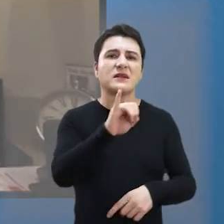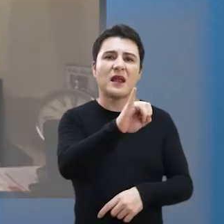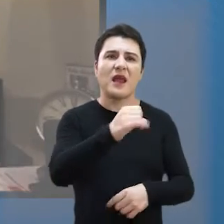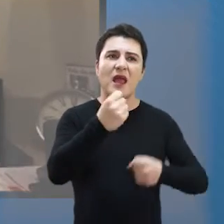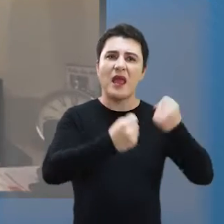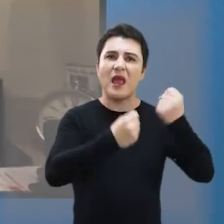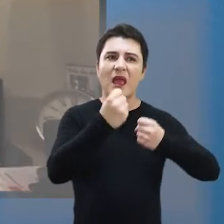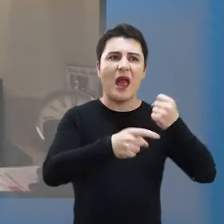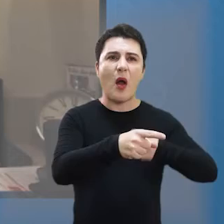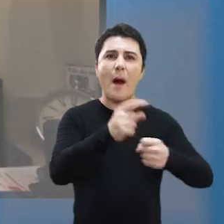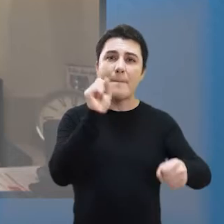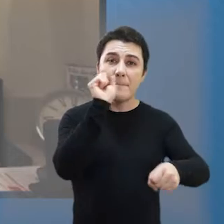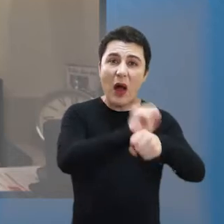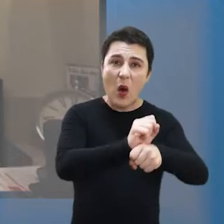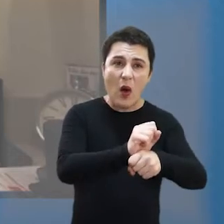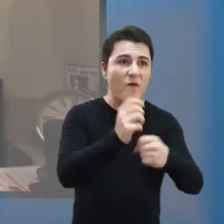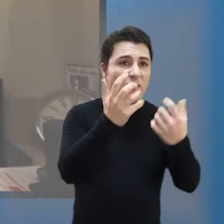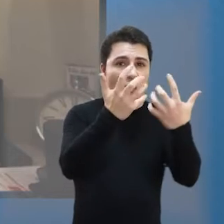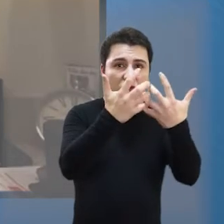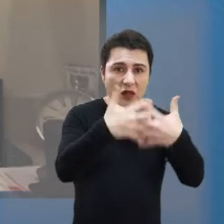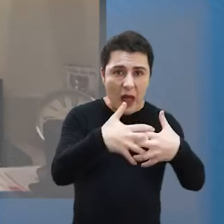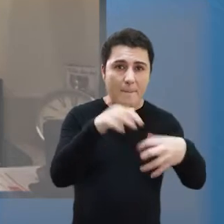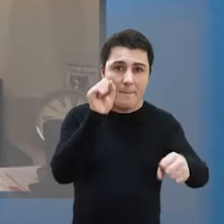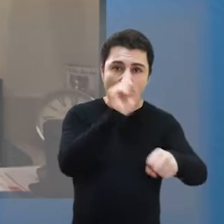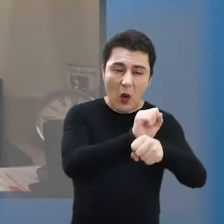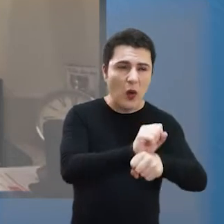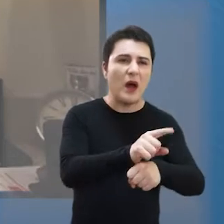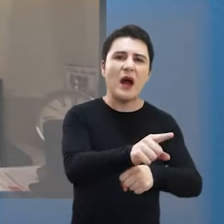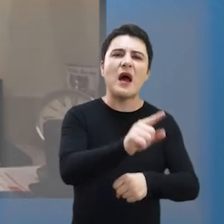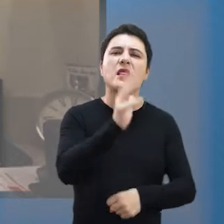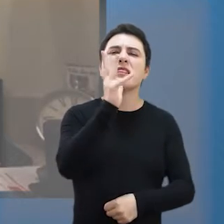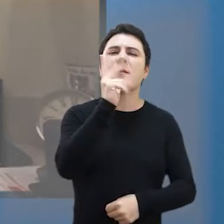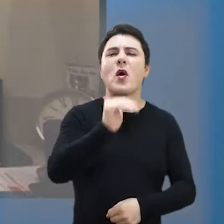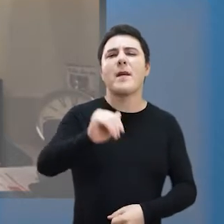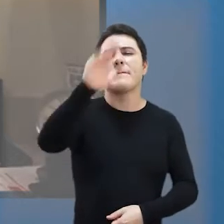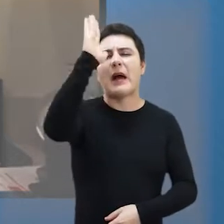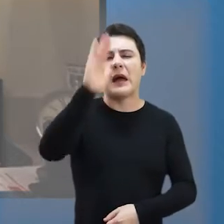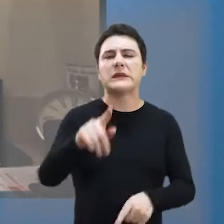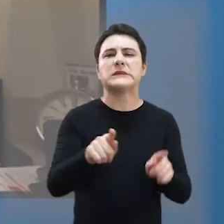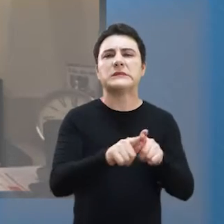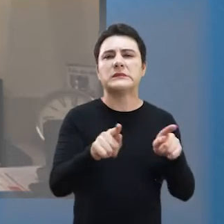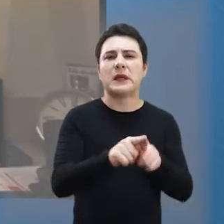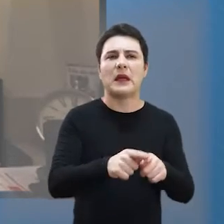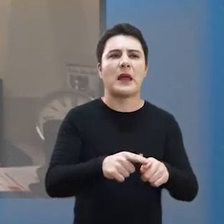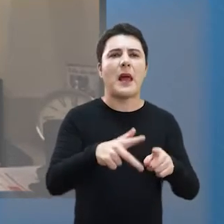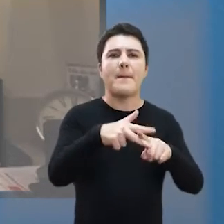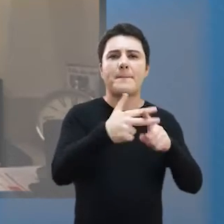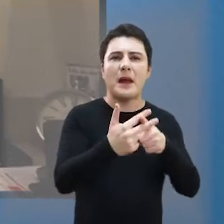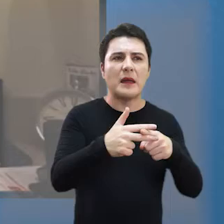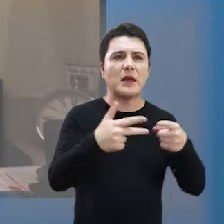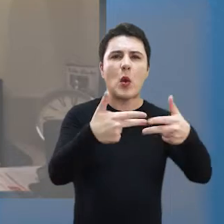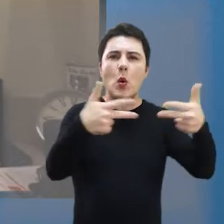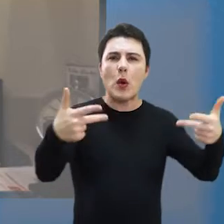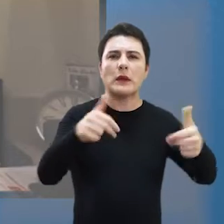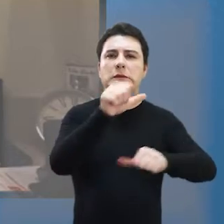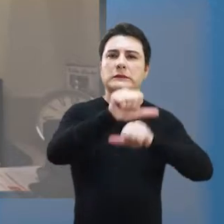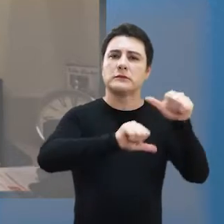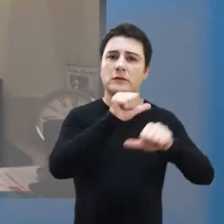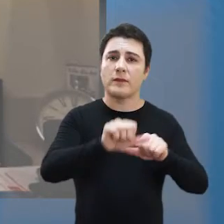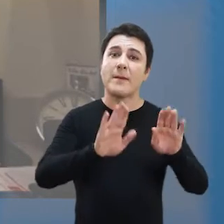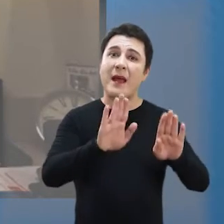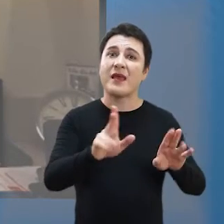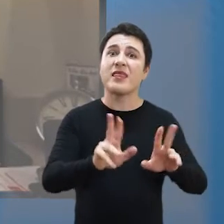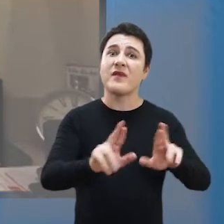levar o carro na hora que ele para de funcionar. O tempo que o carro vai ficar lá na oficina consertando é maior, a quantidade de peças vão ser